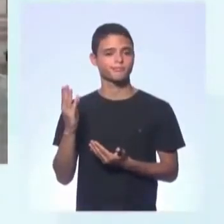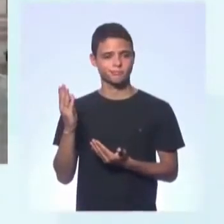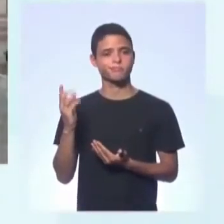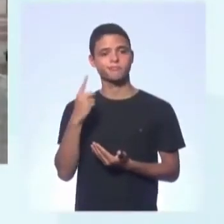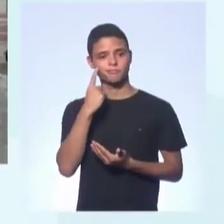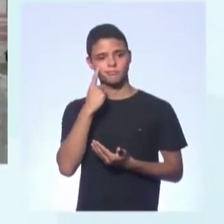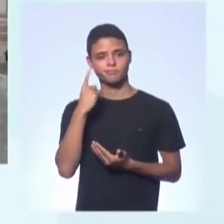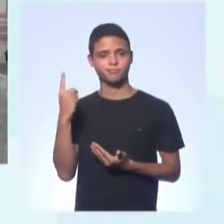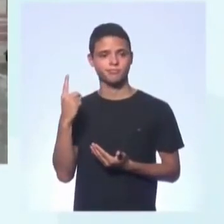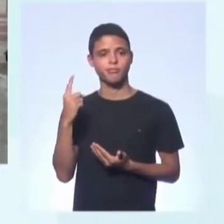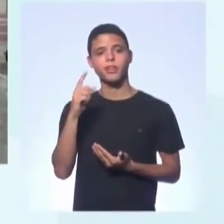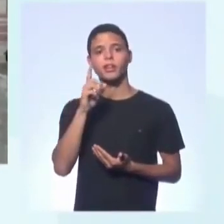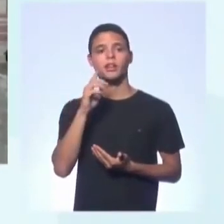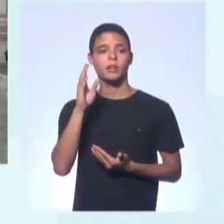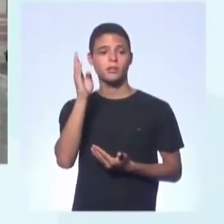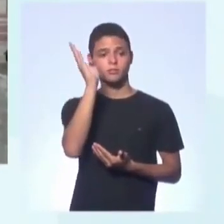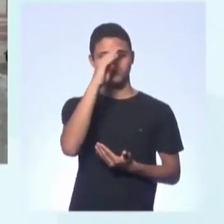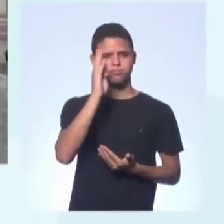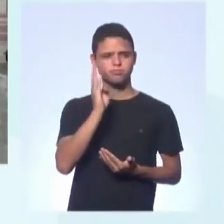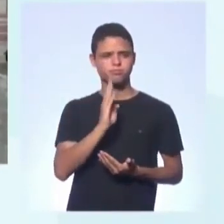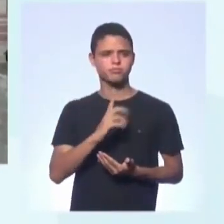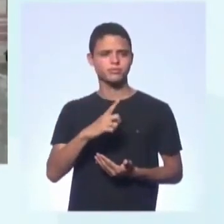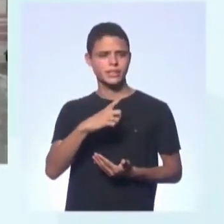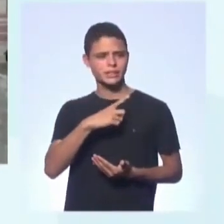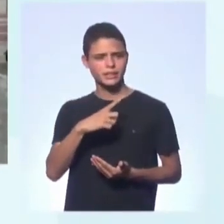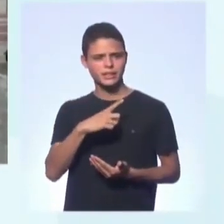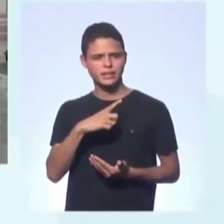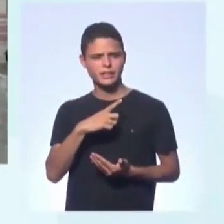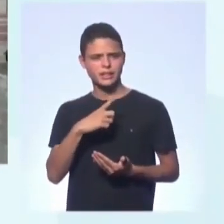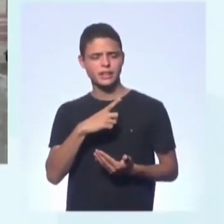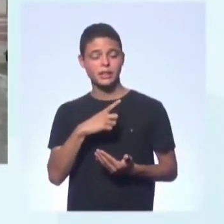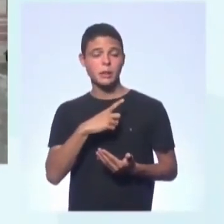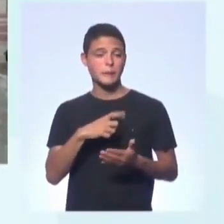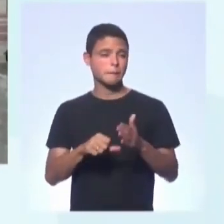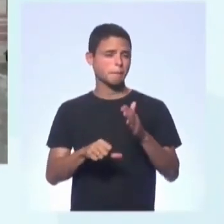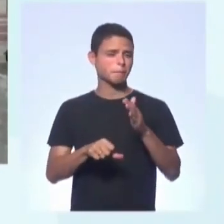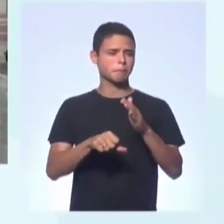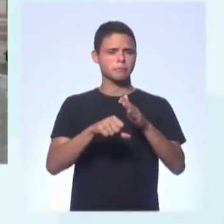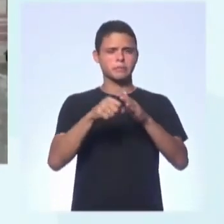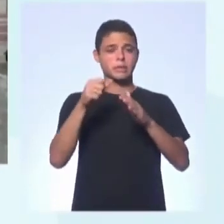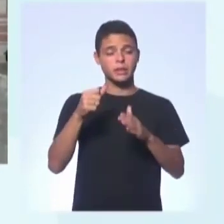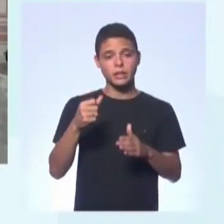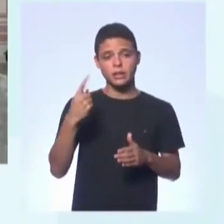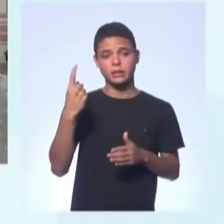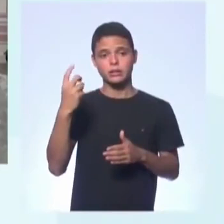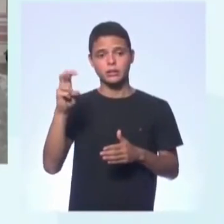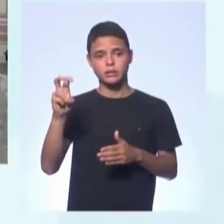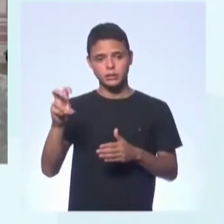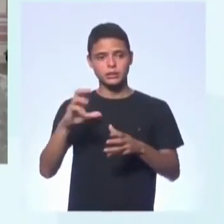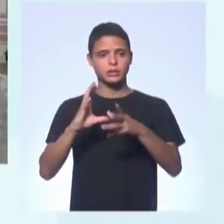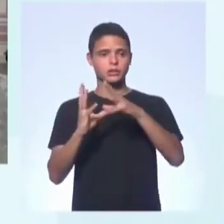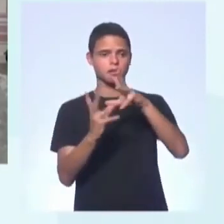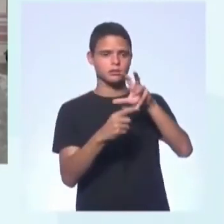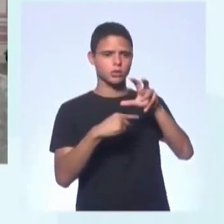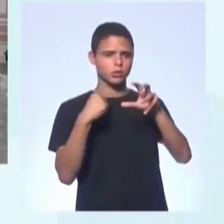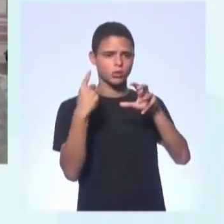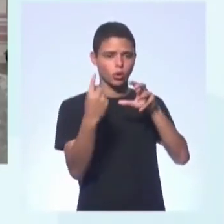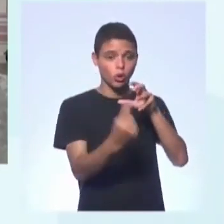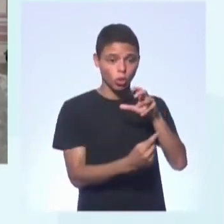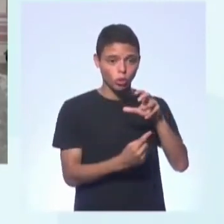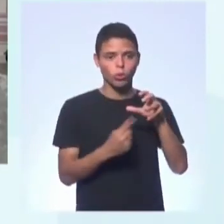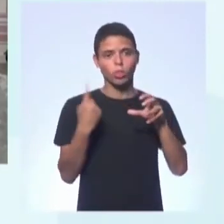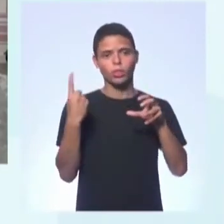Então, o Brasil aparece entre os 15 países do globo com a maior população exposta ao risco